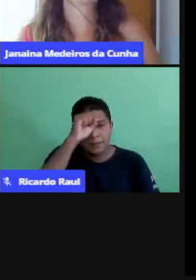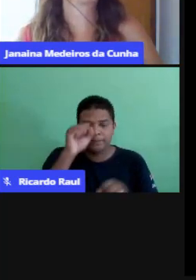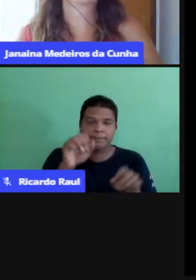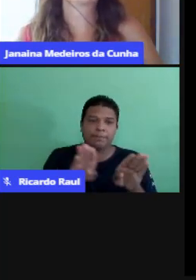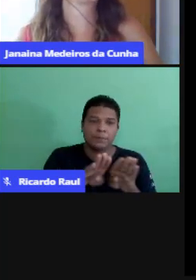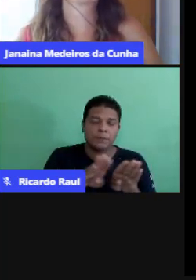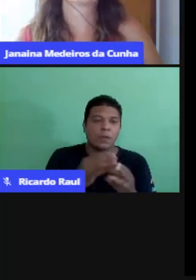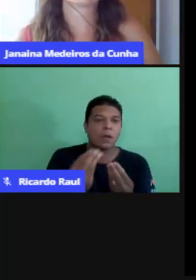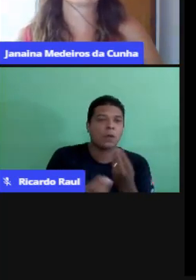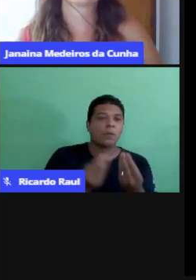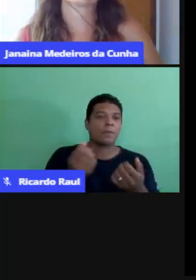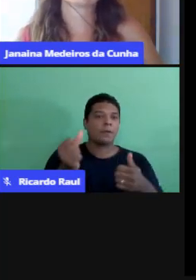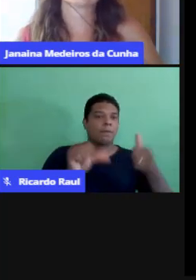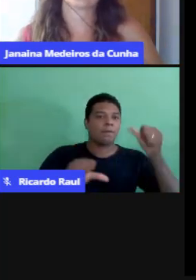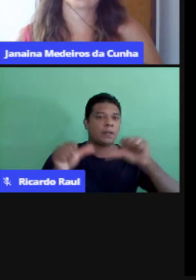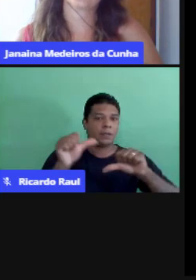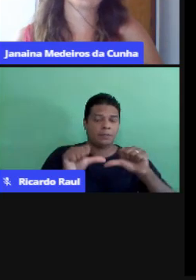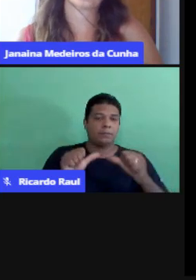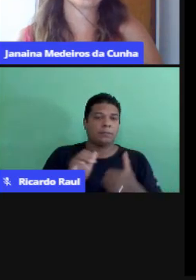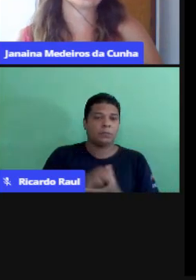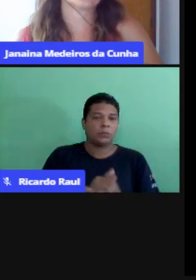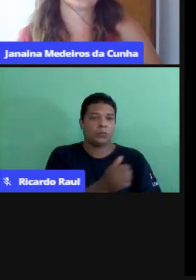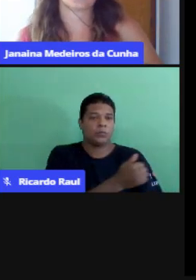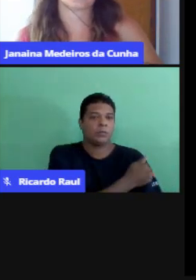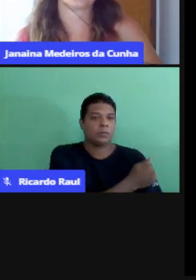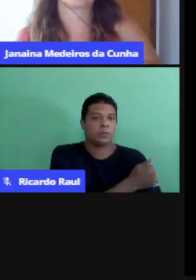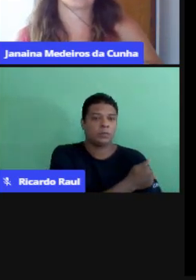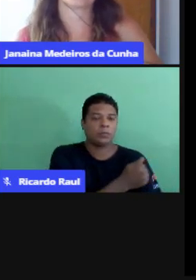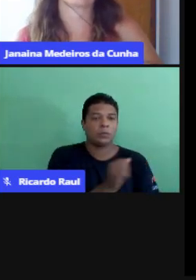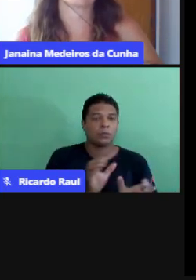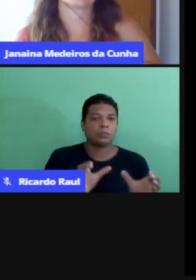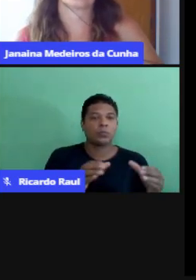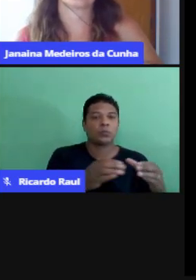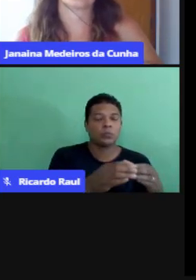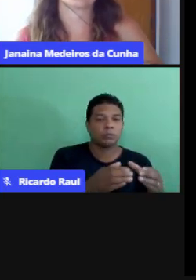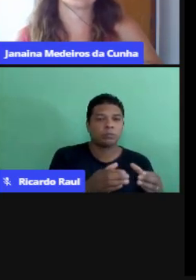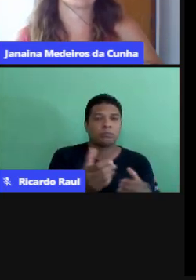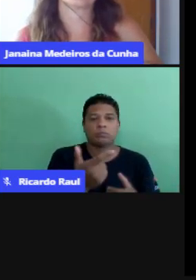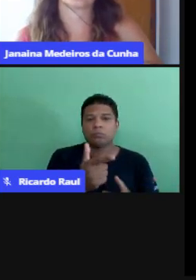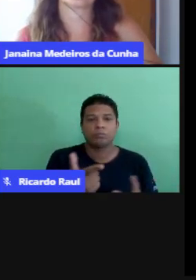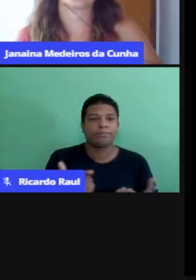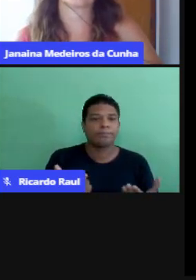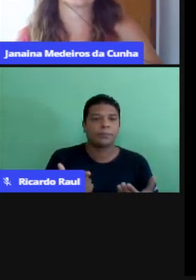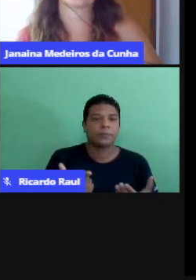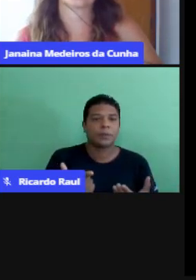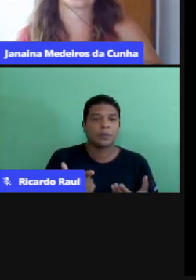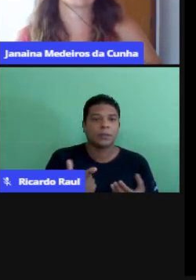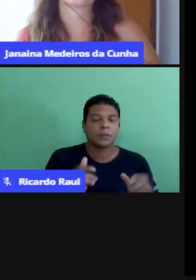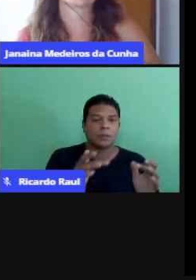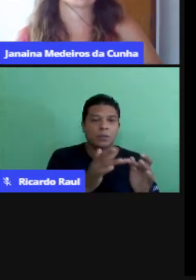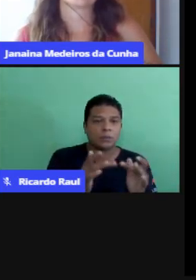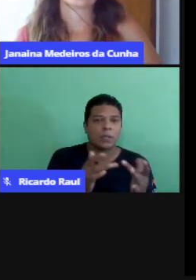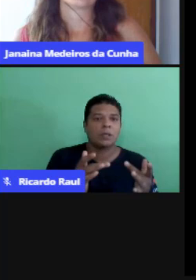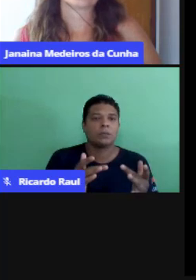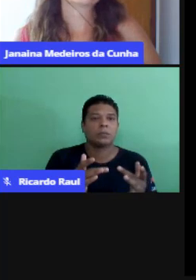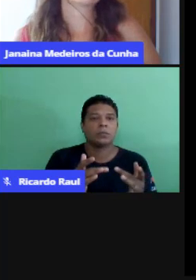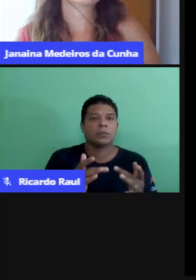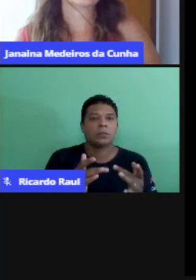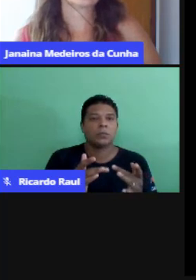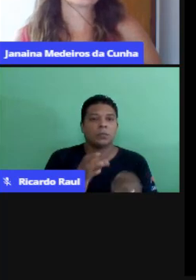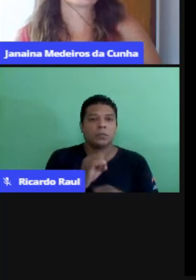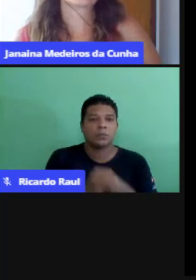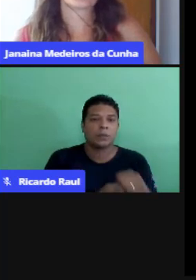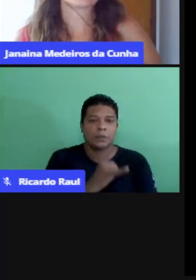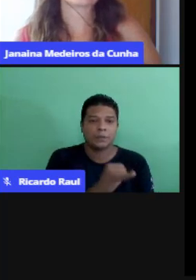Então, como avaliar o desempenho desse aluno ou dessa turma que não tem esse contato, né? Aí